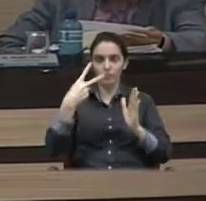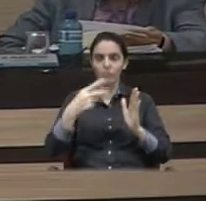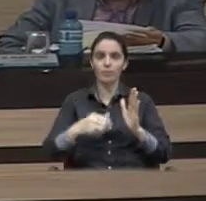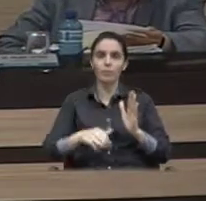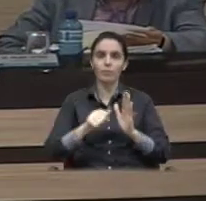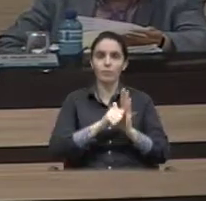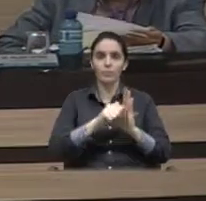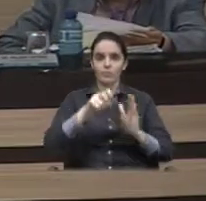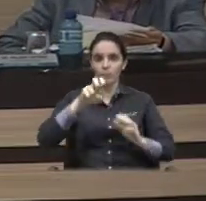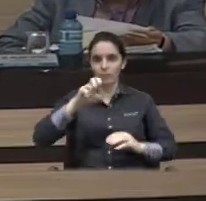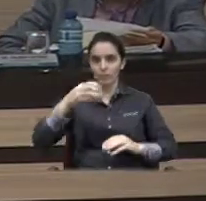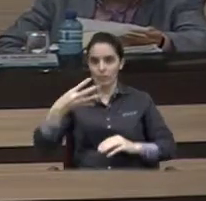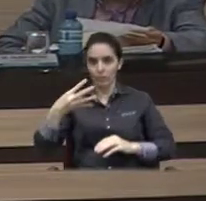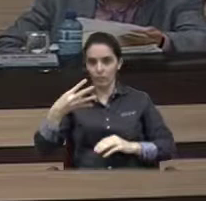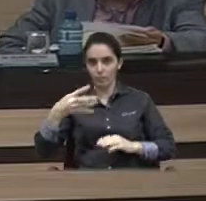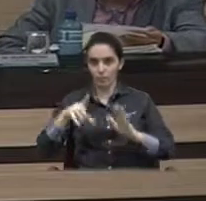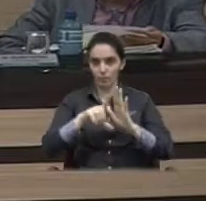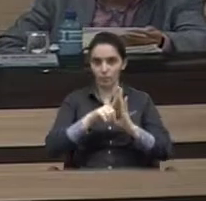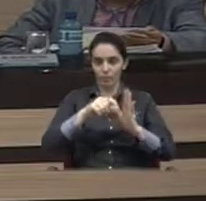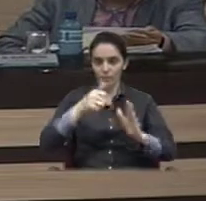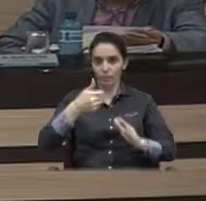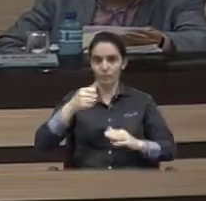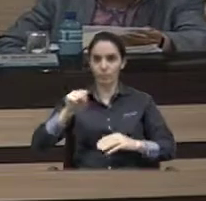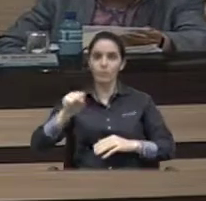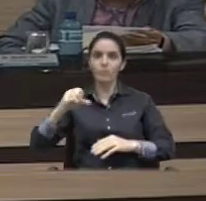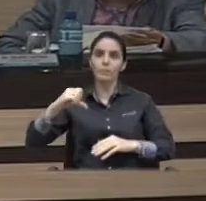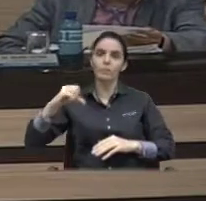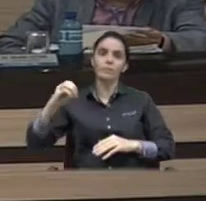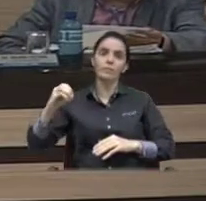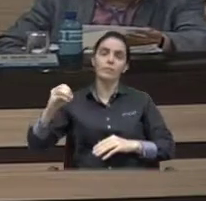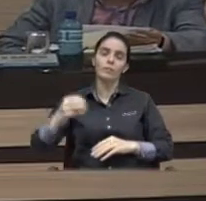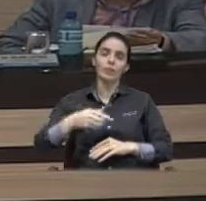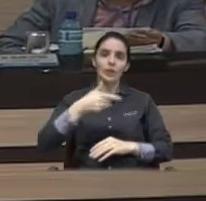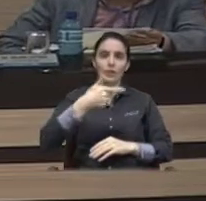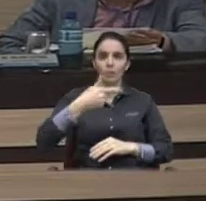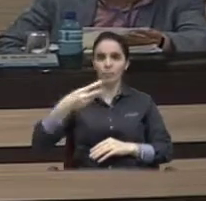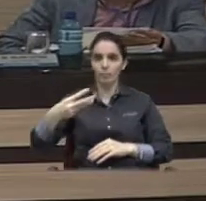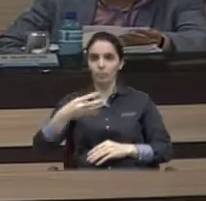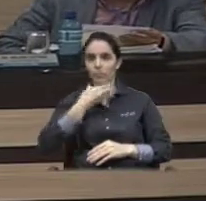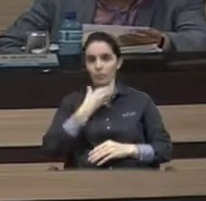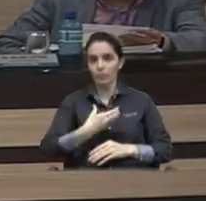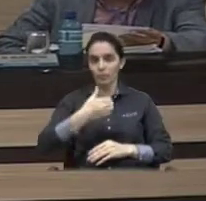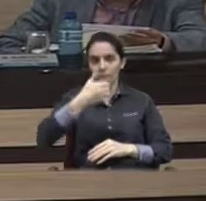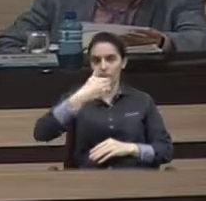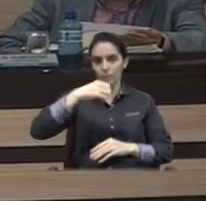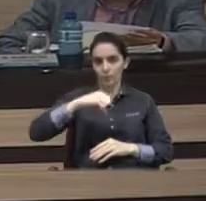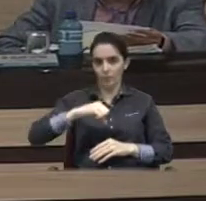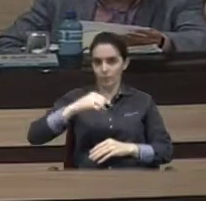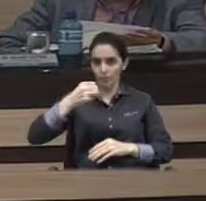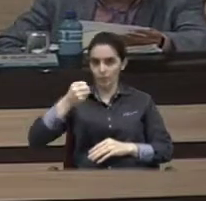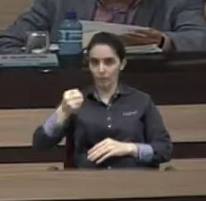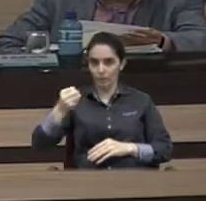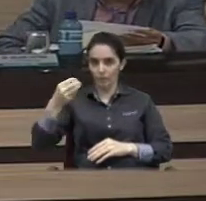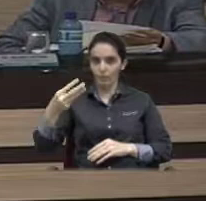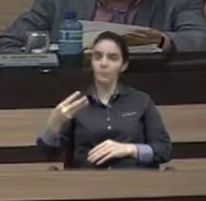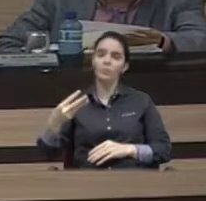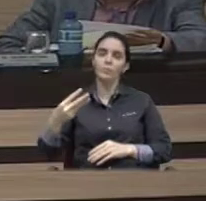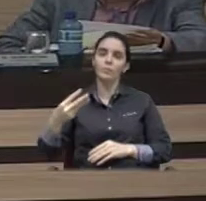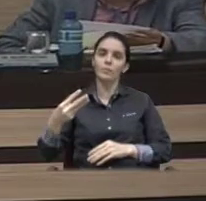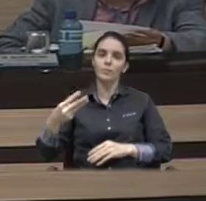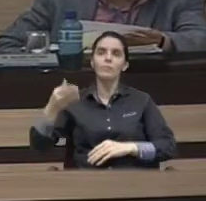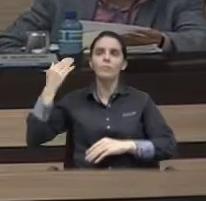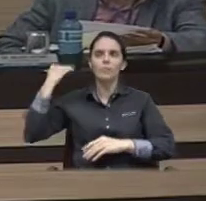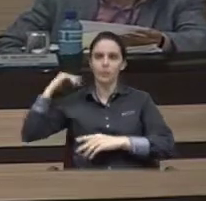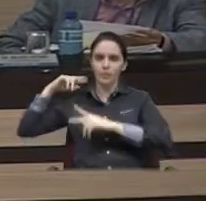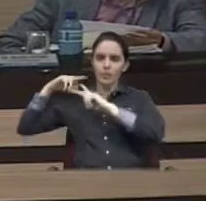artigo 54 da lei número 1890, de 23 de dezembro de 1983, e suas